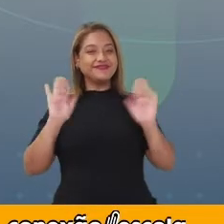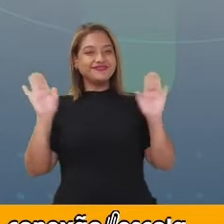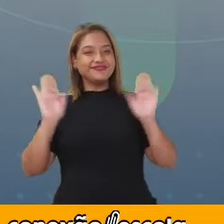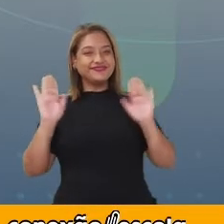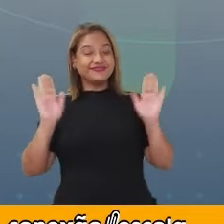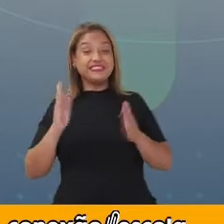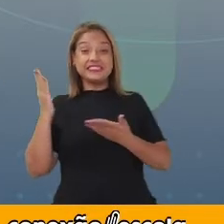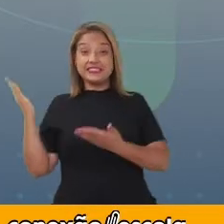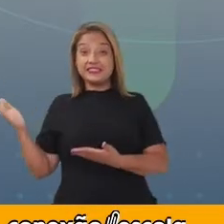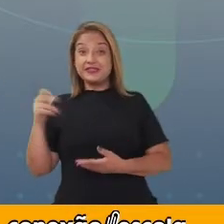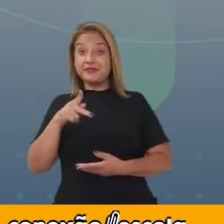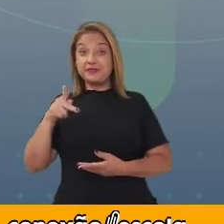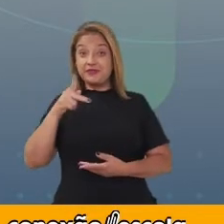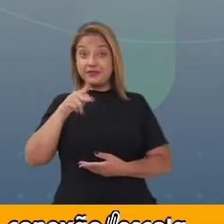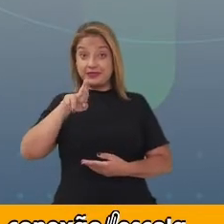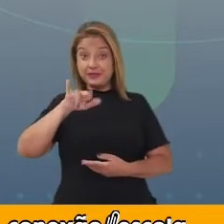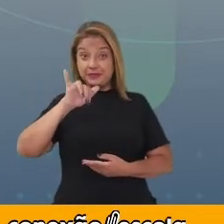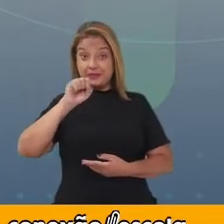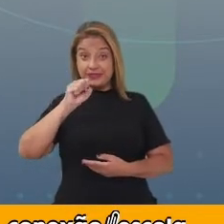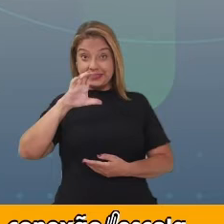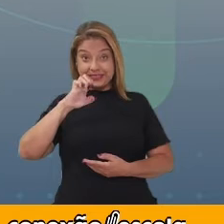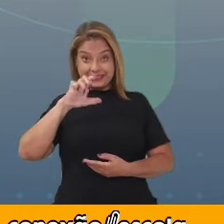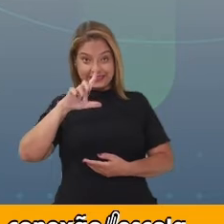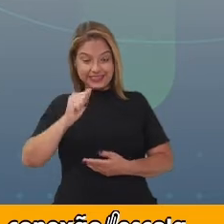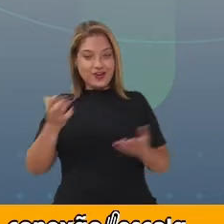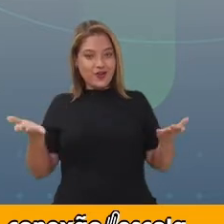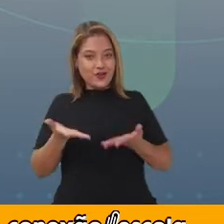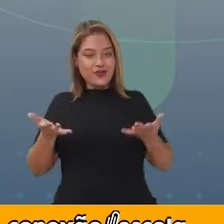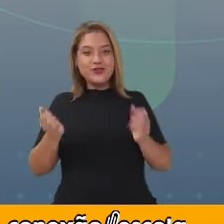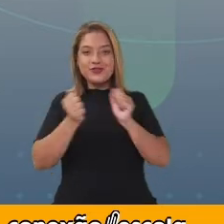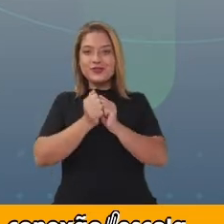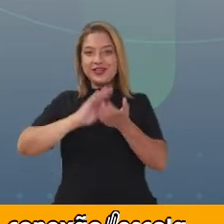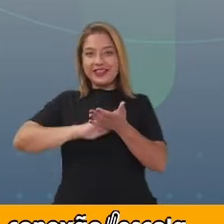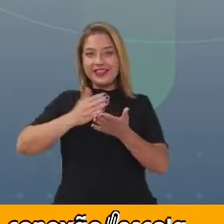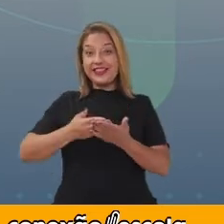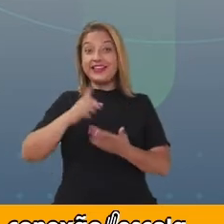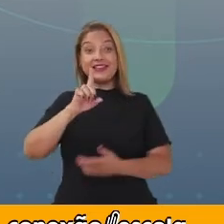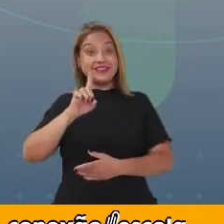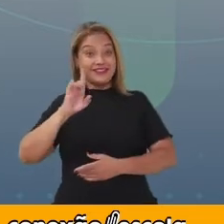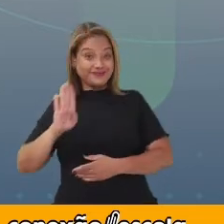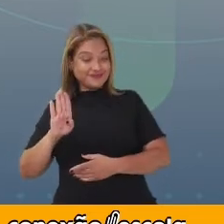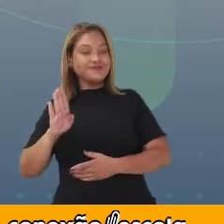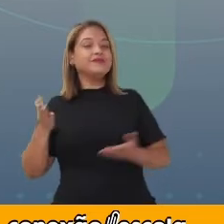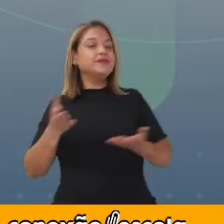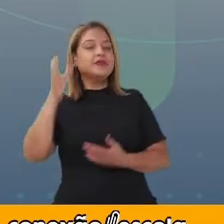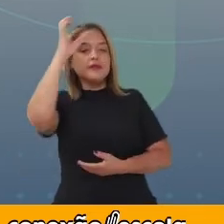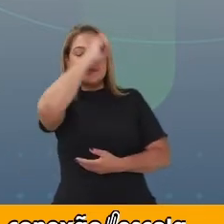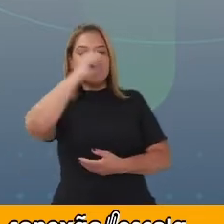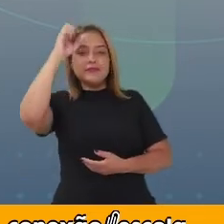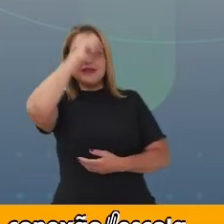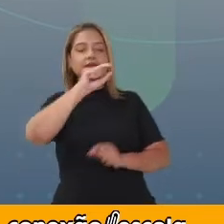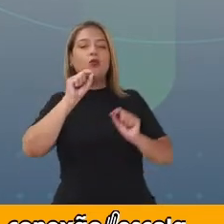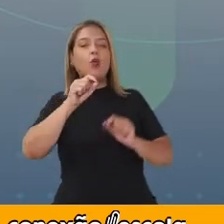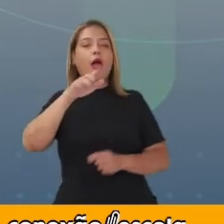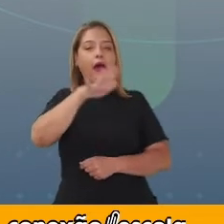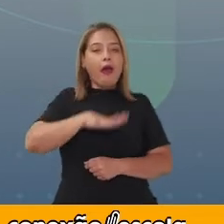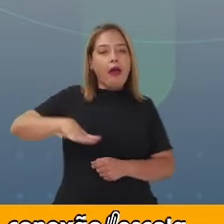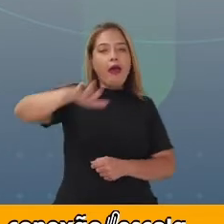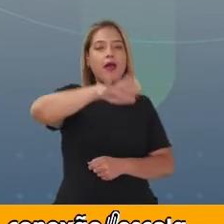Olá, eu sou Priscila e hoje com a intérprete Débora vamos aprender sobre área e perímetro.